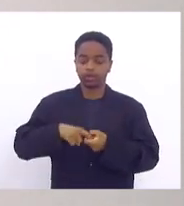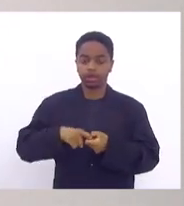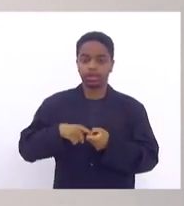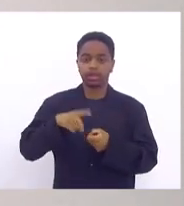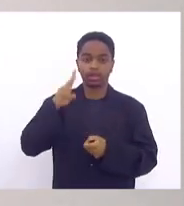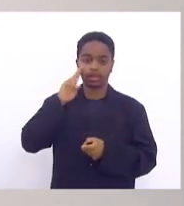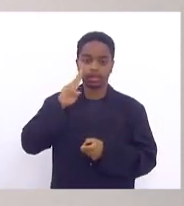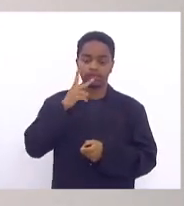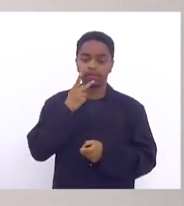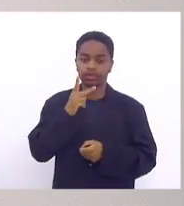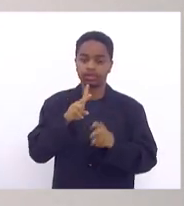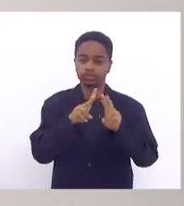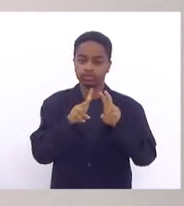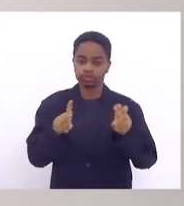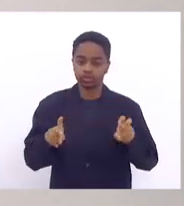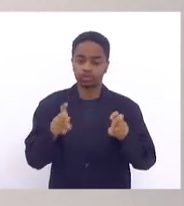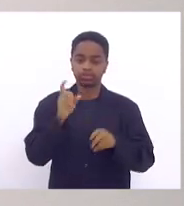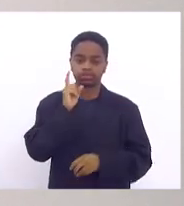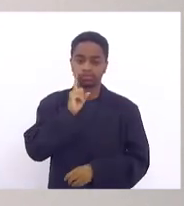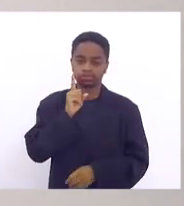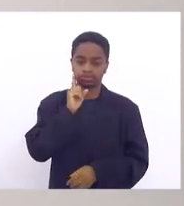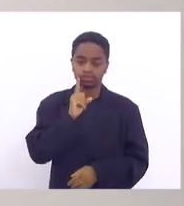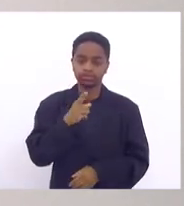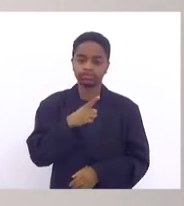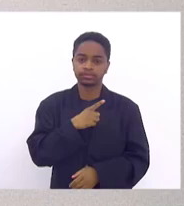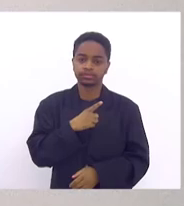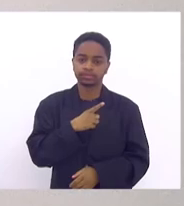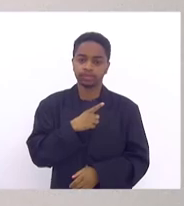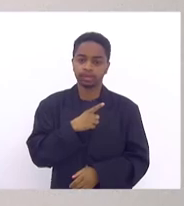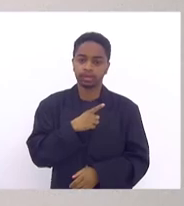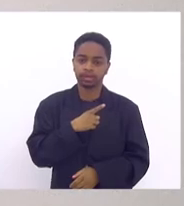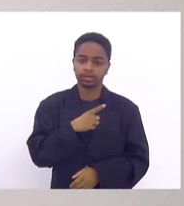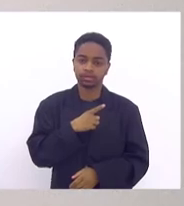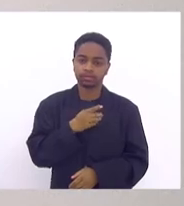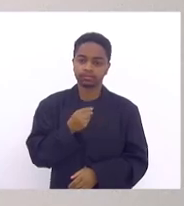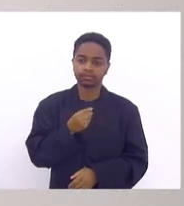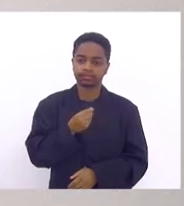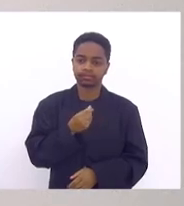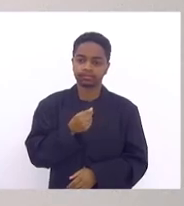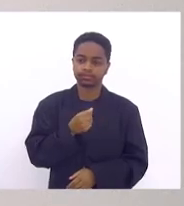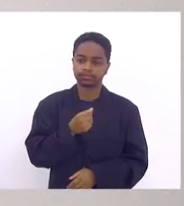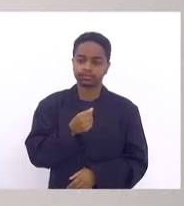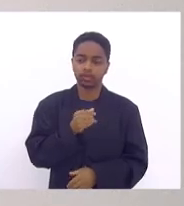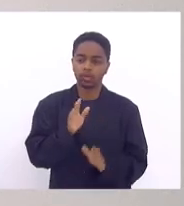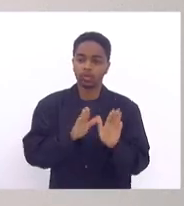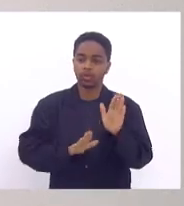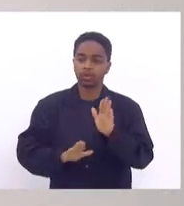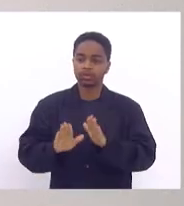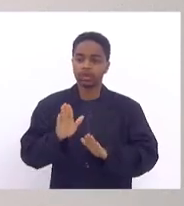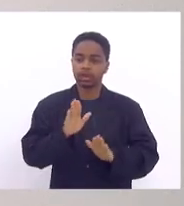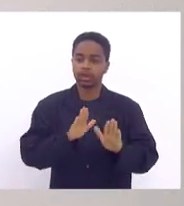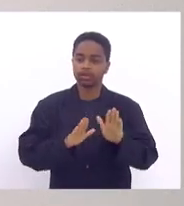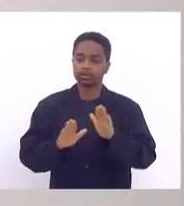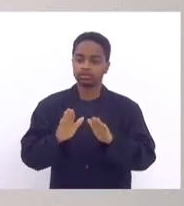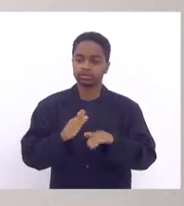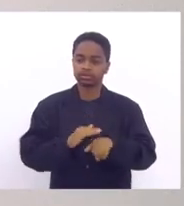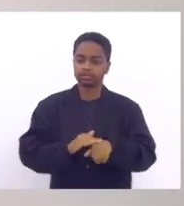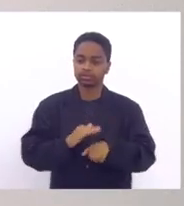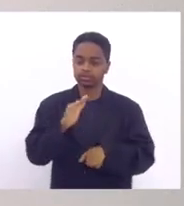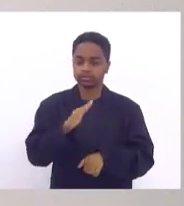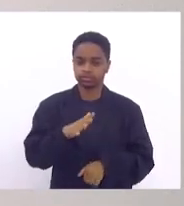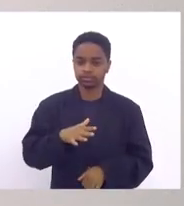há uma maior um maior cuidado com o mandato